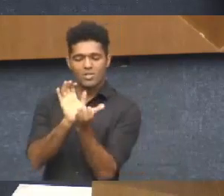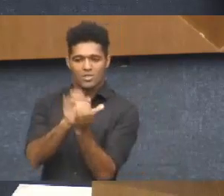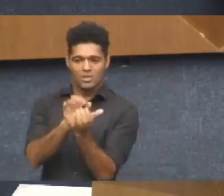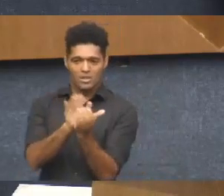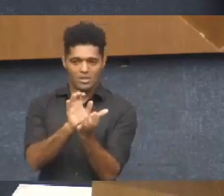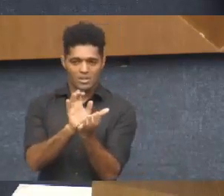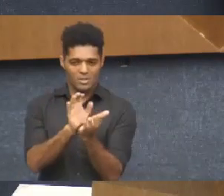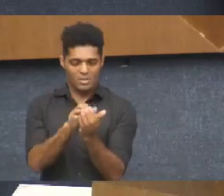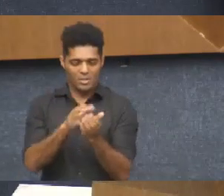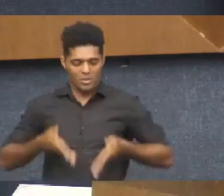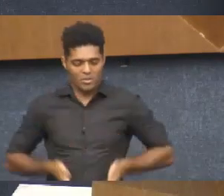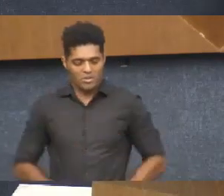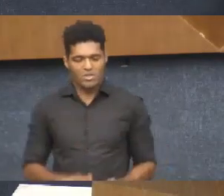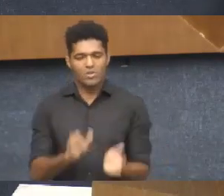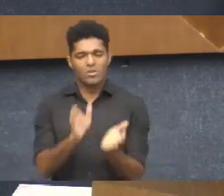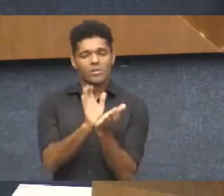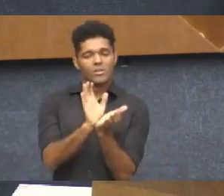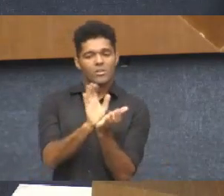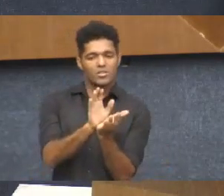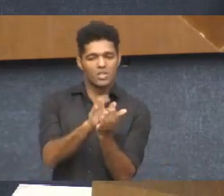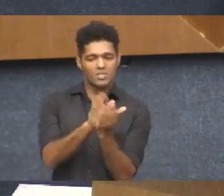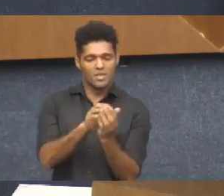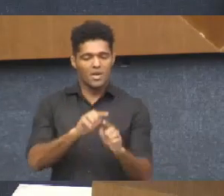capital do estado de Pernambuco, e com seu olhar